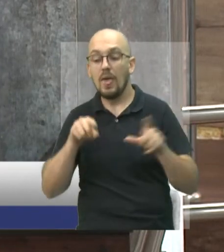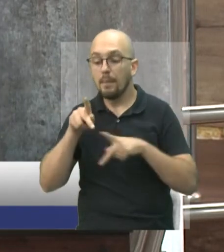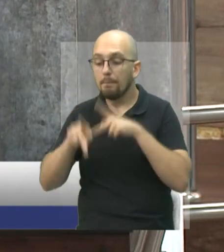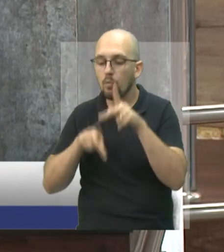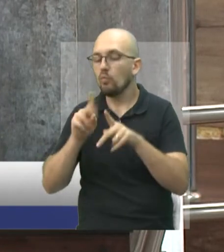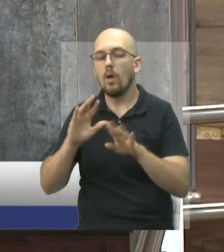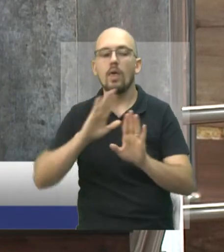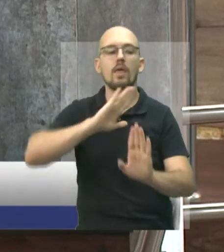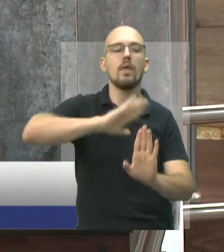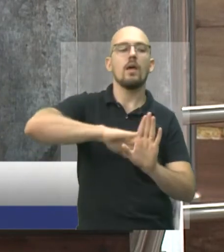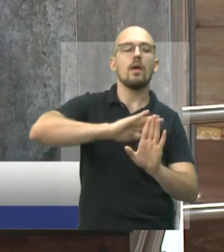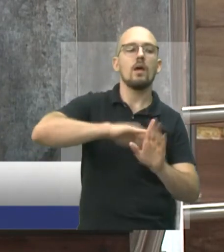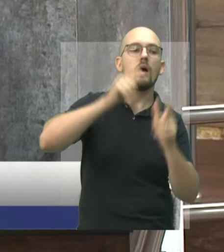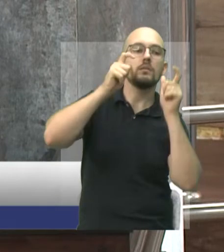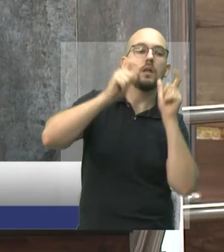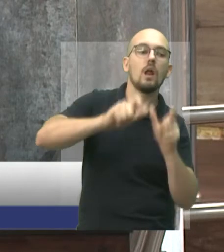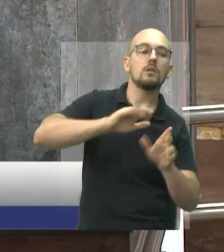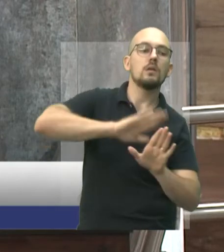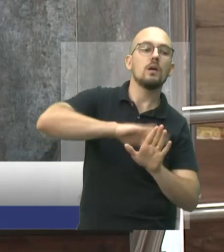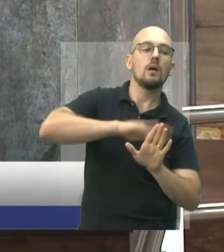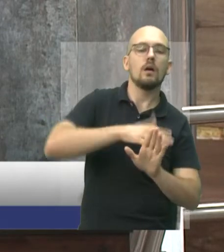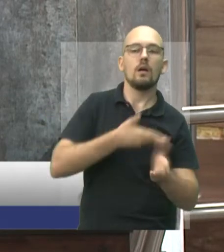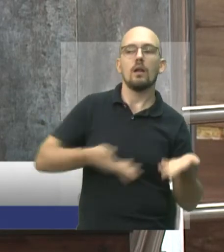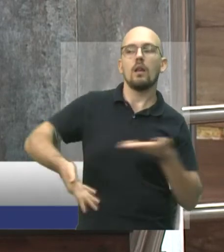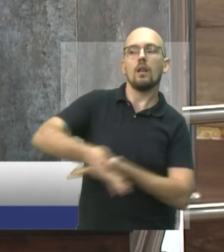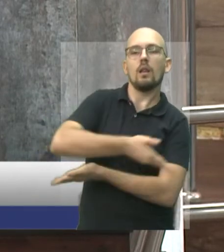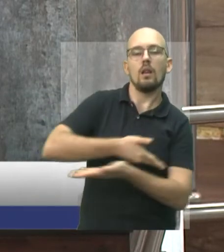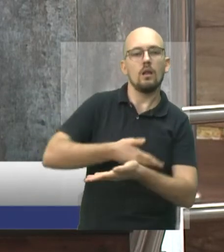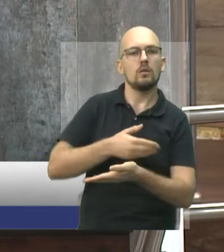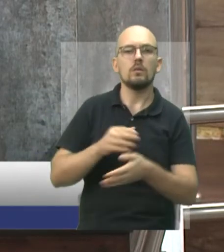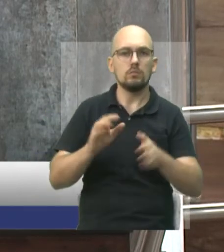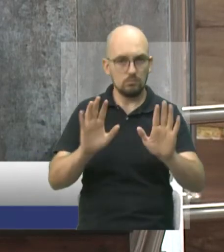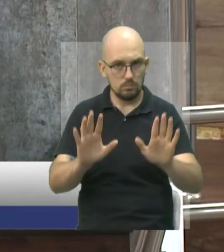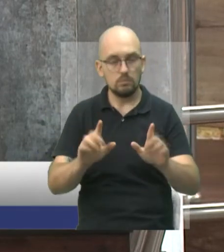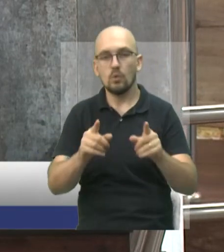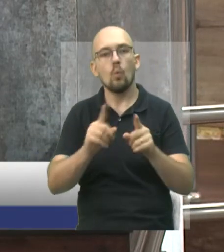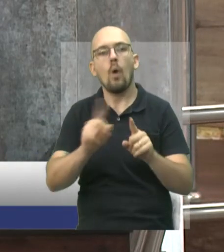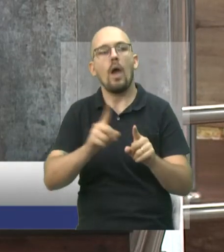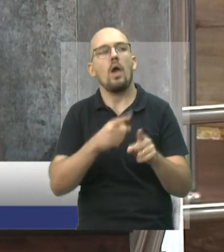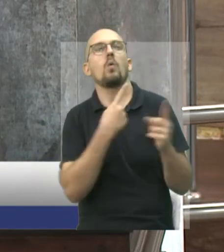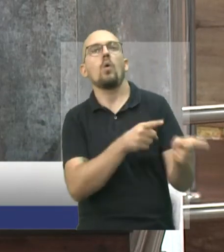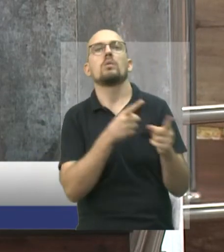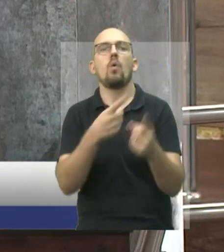interesses. Isso não significa trabalhar contra nada ou ninguém.